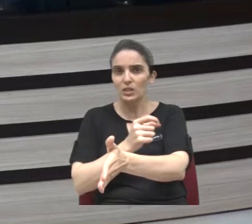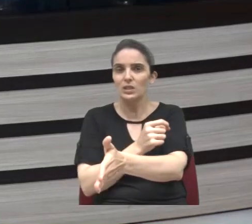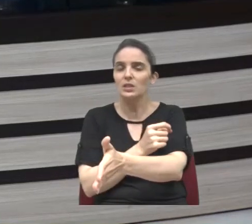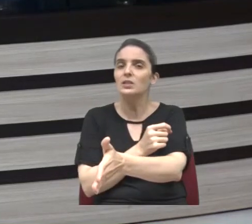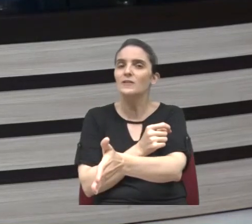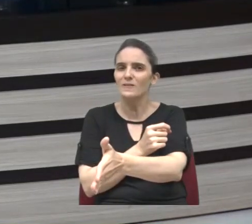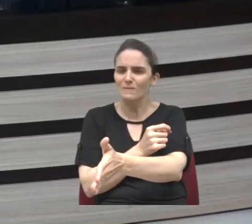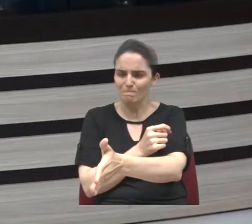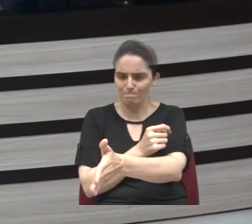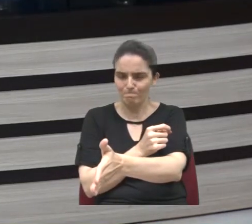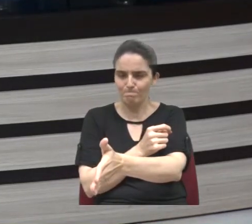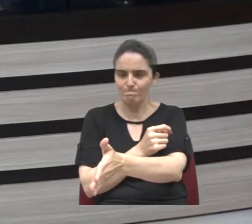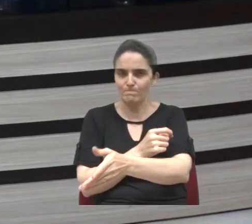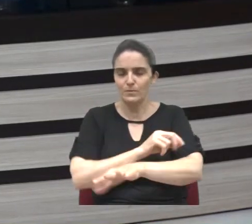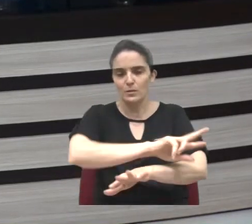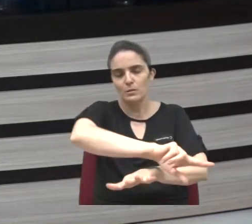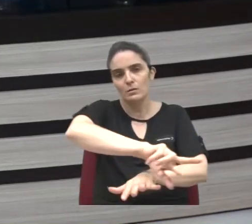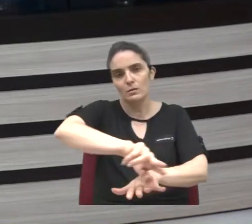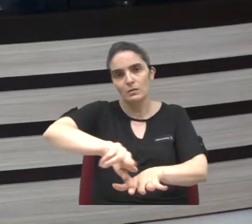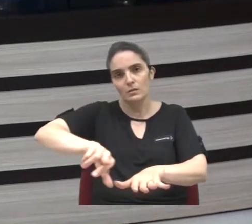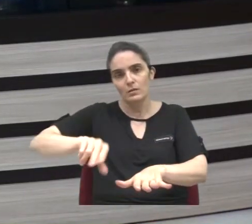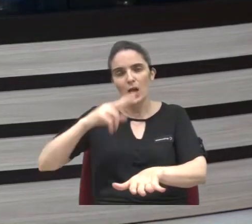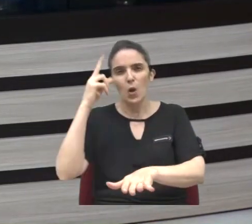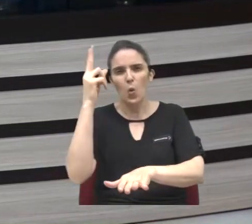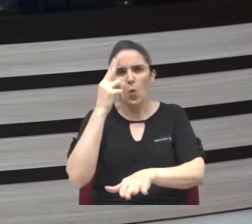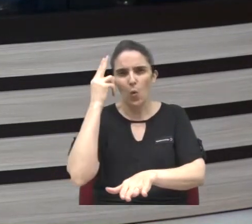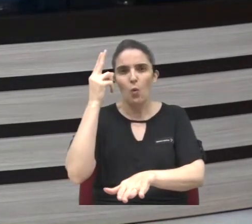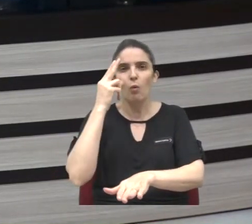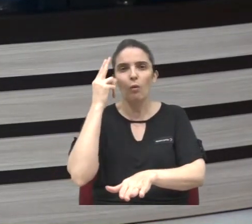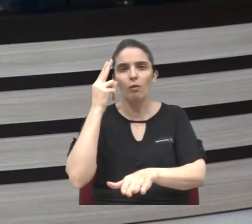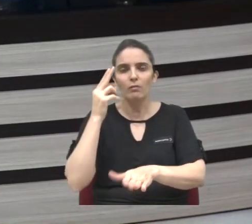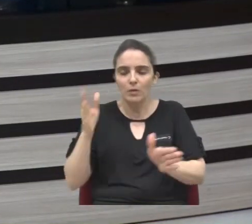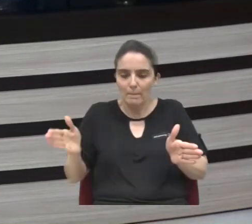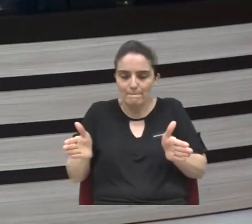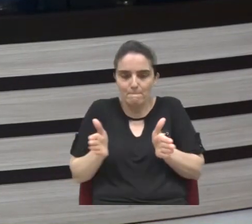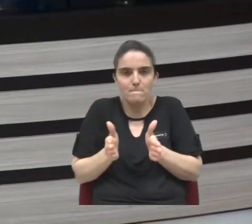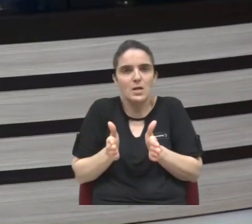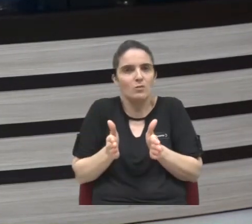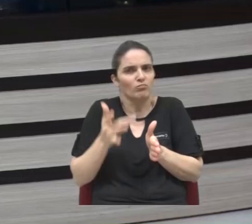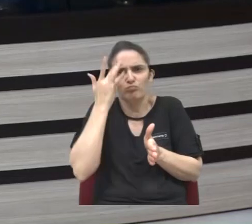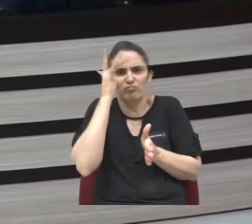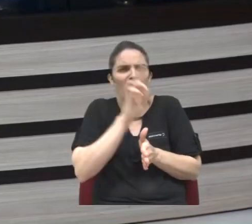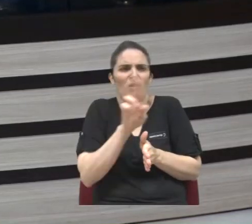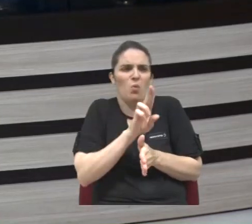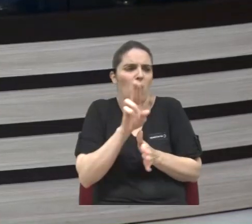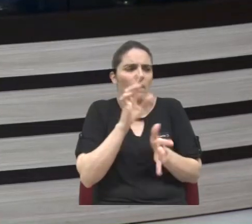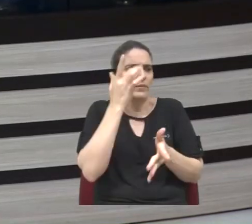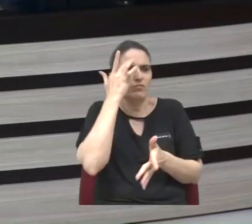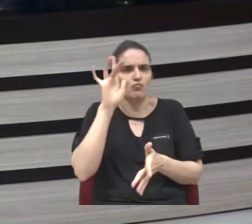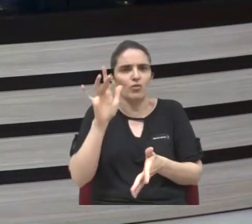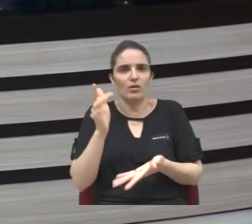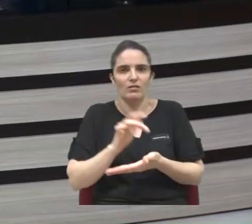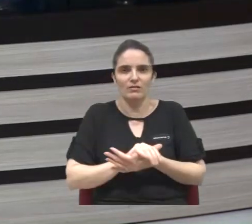várias ambulâncias daquele modelo menor, eu não sei como é que chama, é aquela...